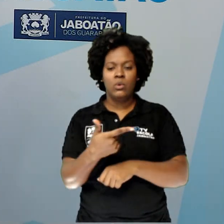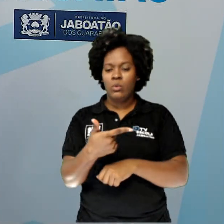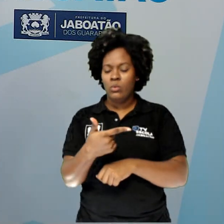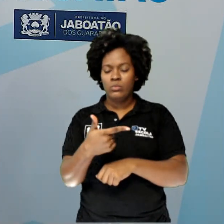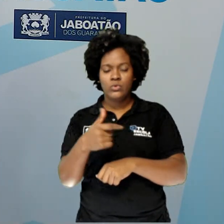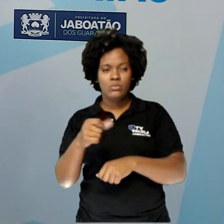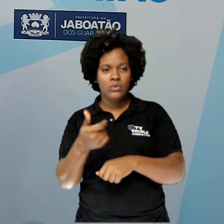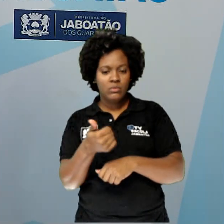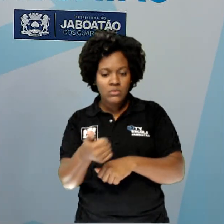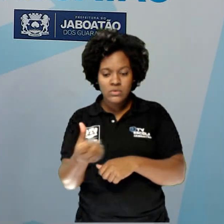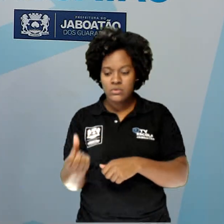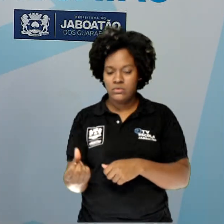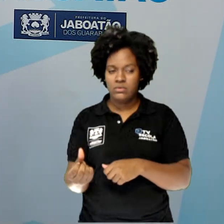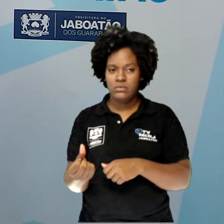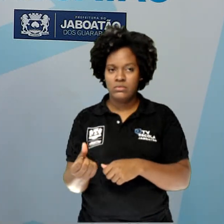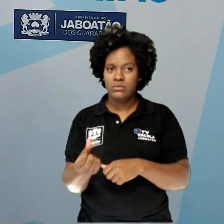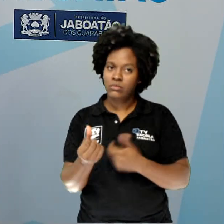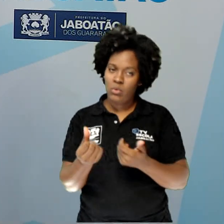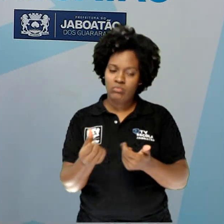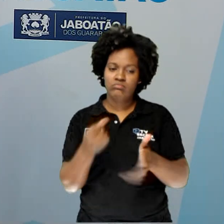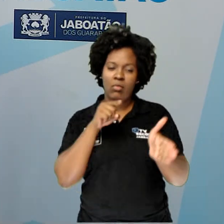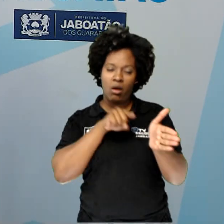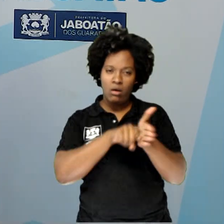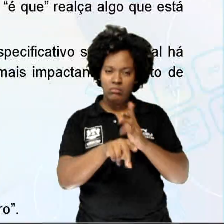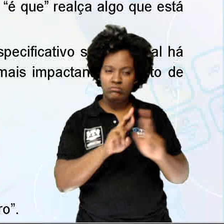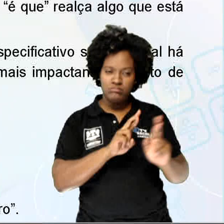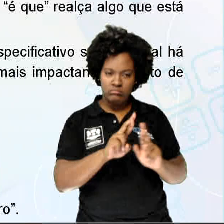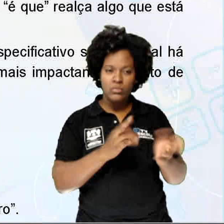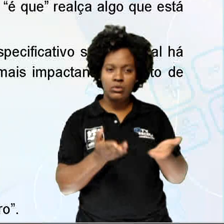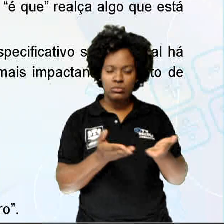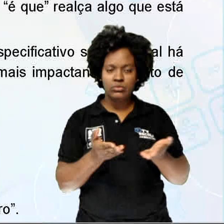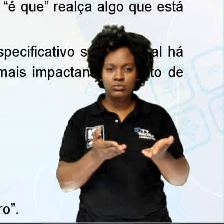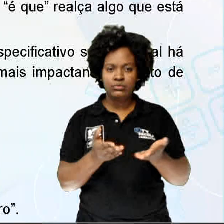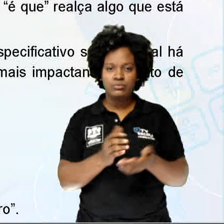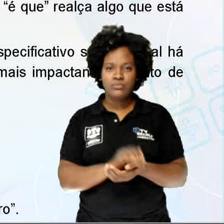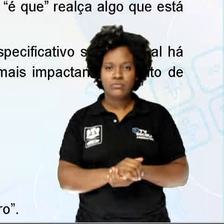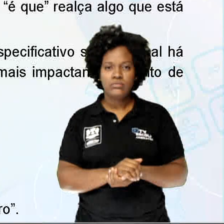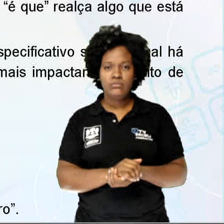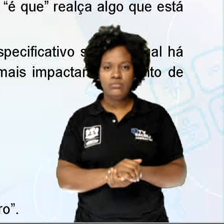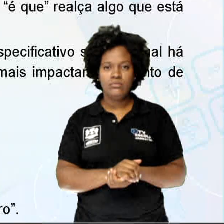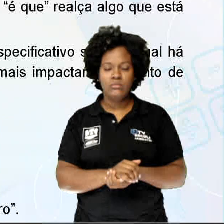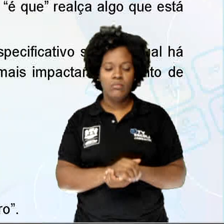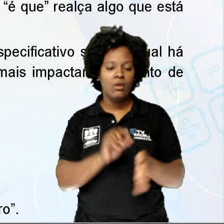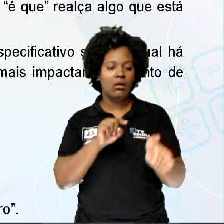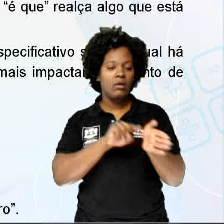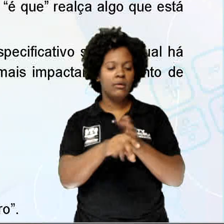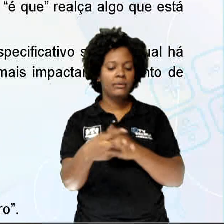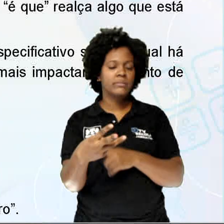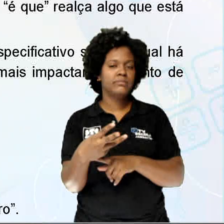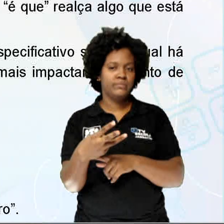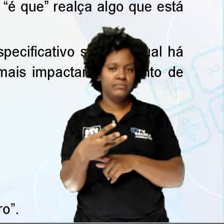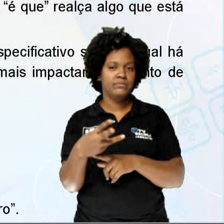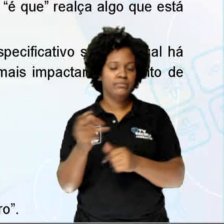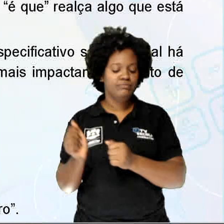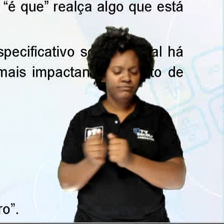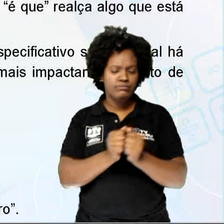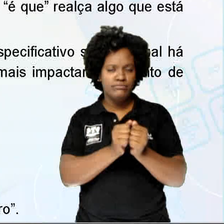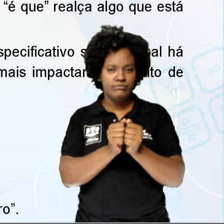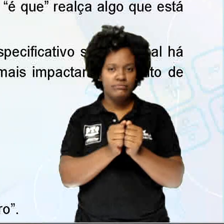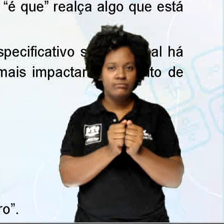para a questão, se for necessário, voltaremos ao texto. Bom, a questão 3 está aí na sua tela, acompanha comigo.